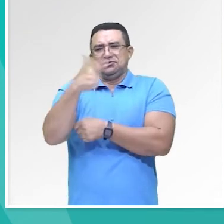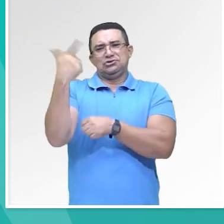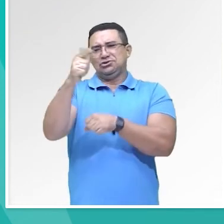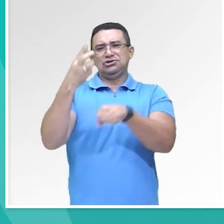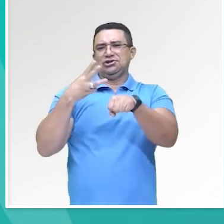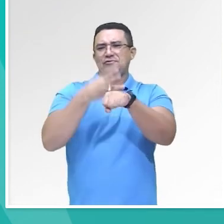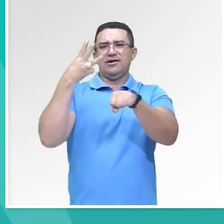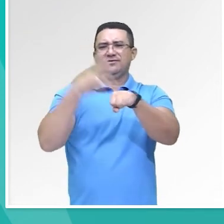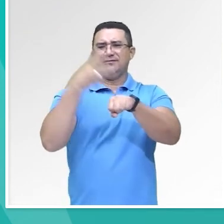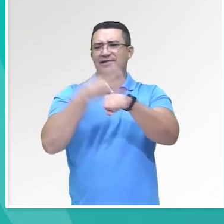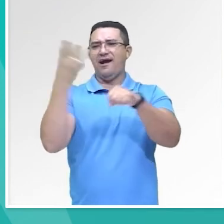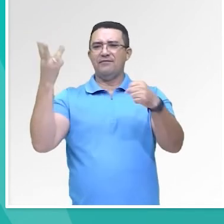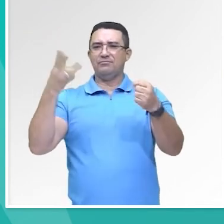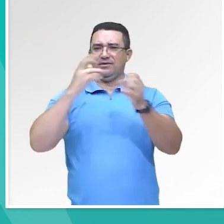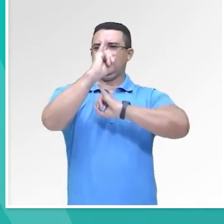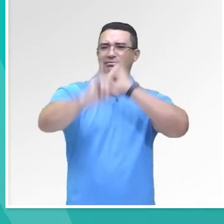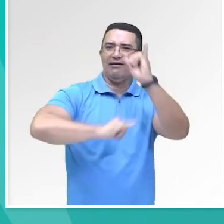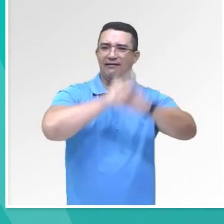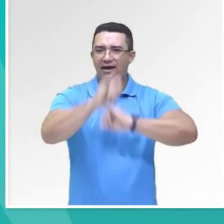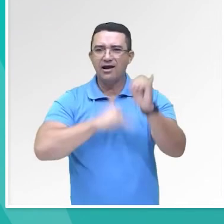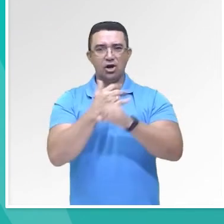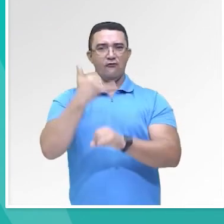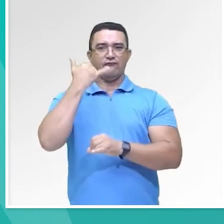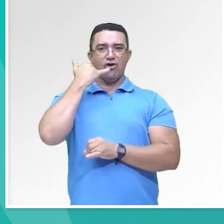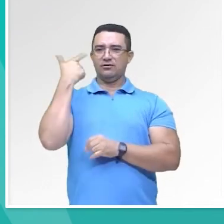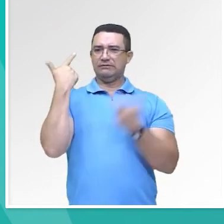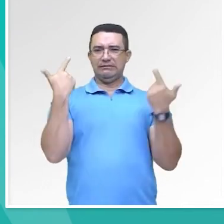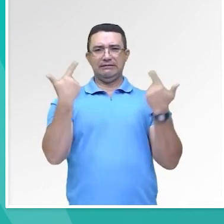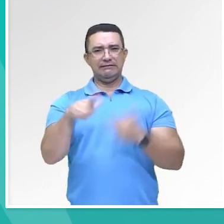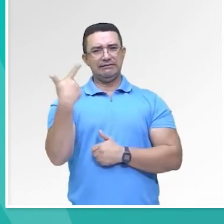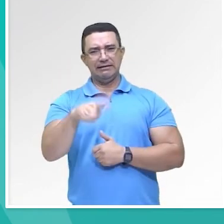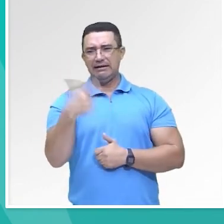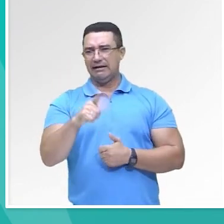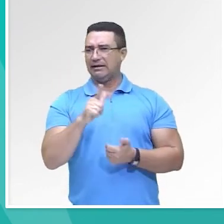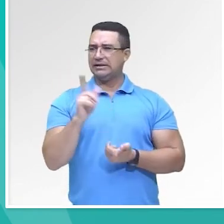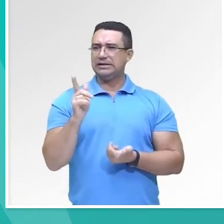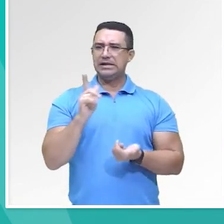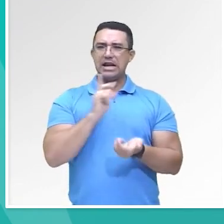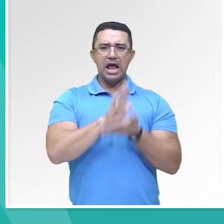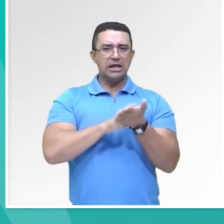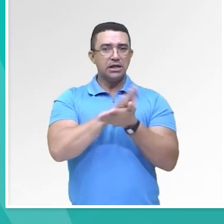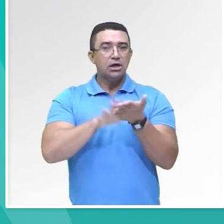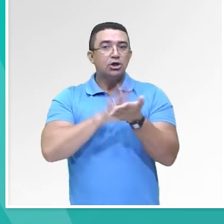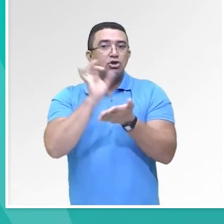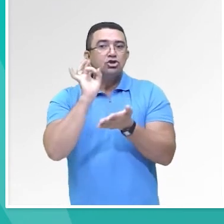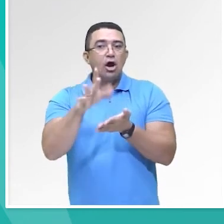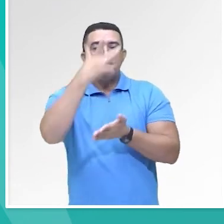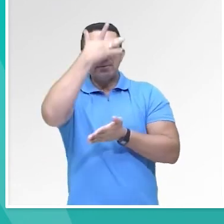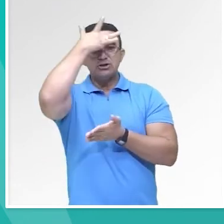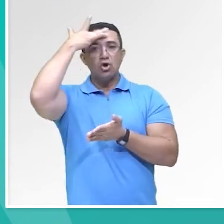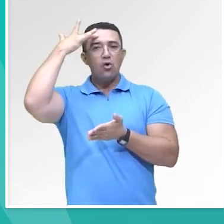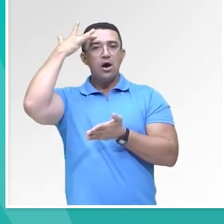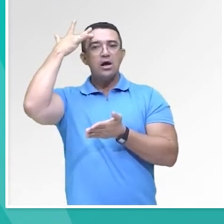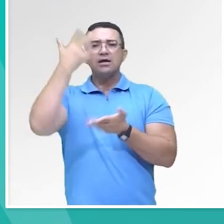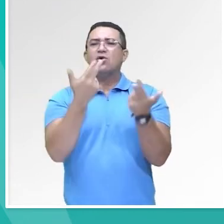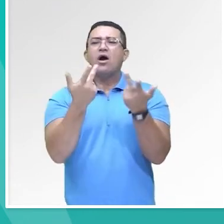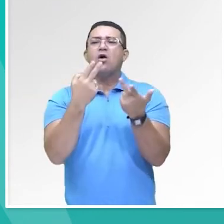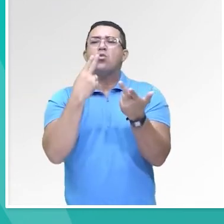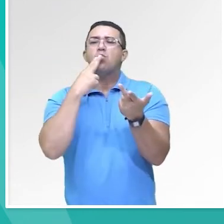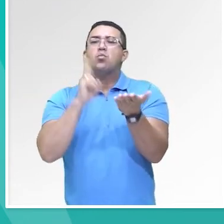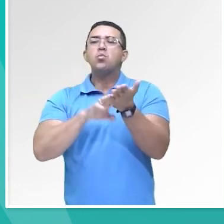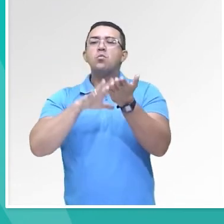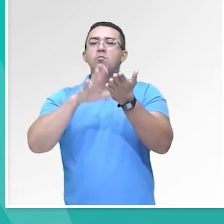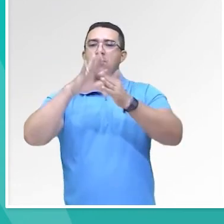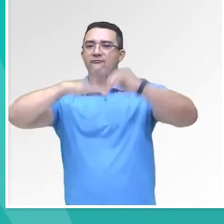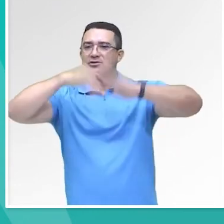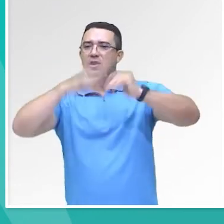internet, não tinha telefone, não tinha nada disso. Apenas mensageiros. Então esse mensageiro, ele recebeu a